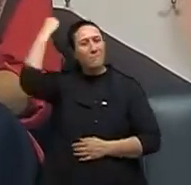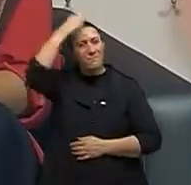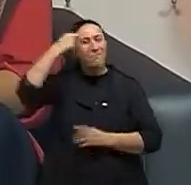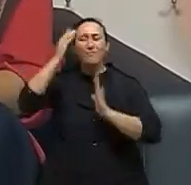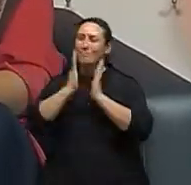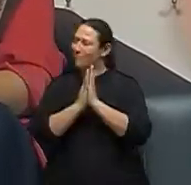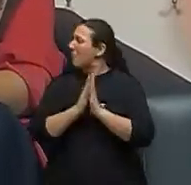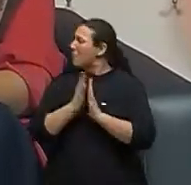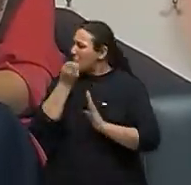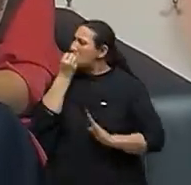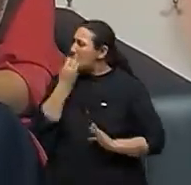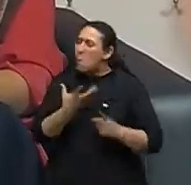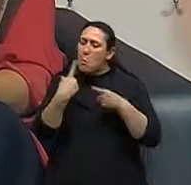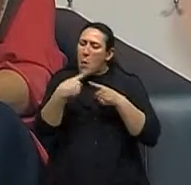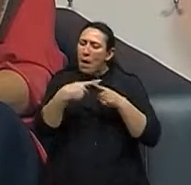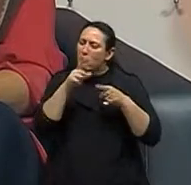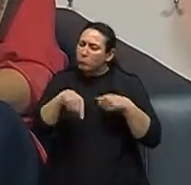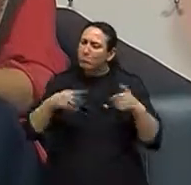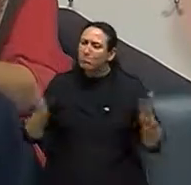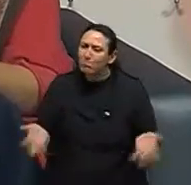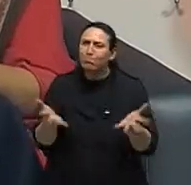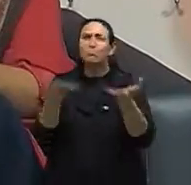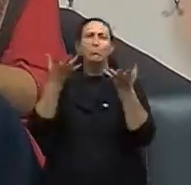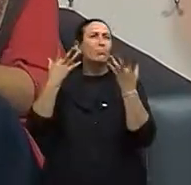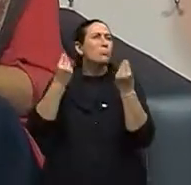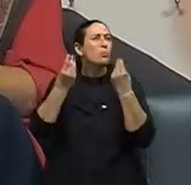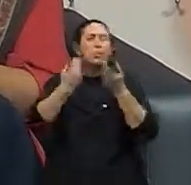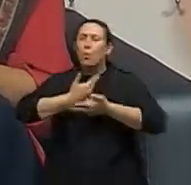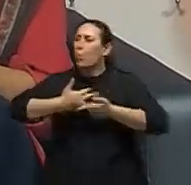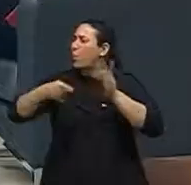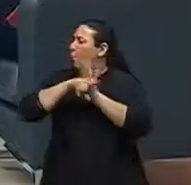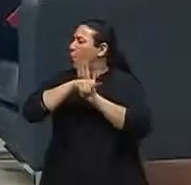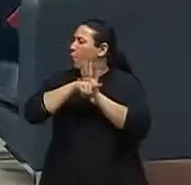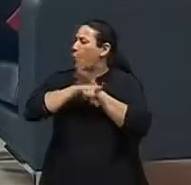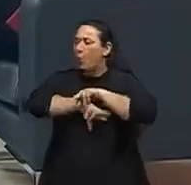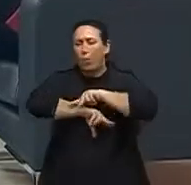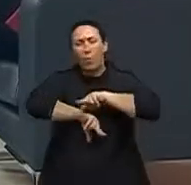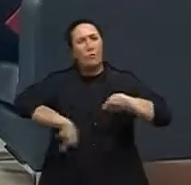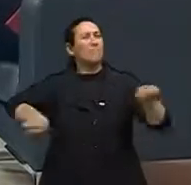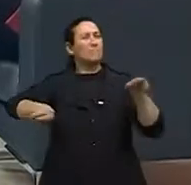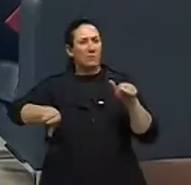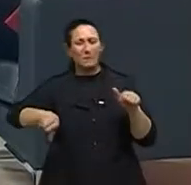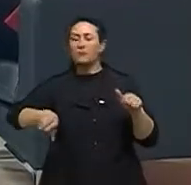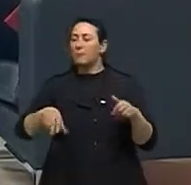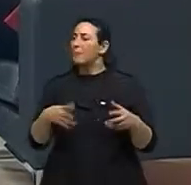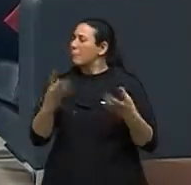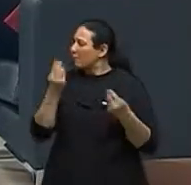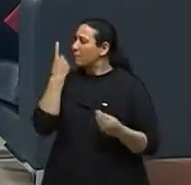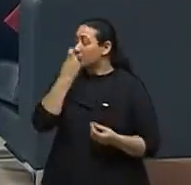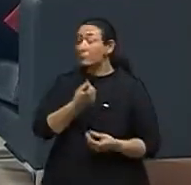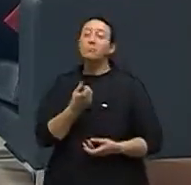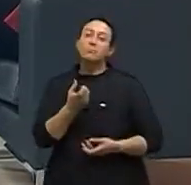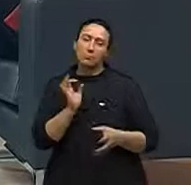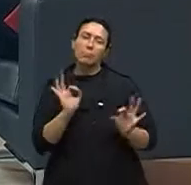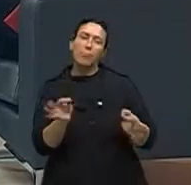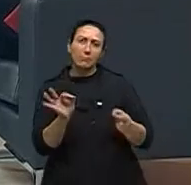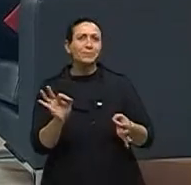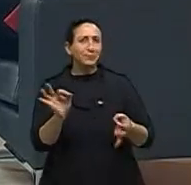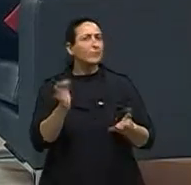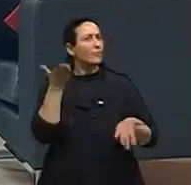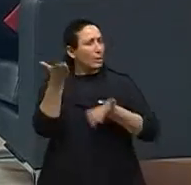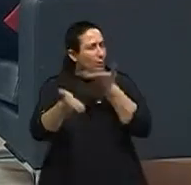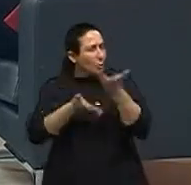exterior né tô Bairrista ou não não é verdade é verdade não é barrismo né é em termos de atendimento e de